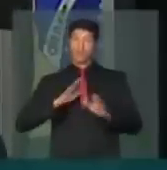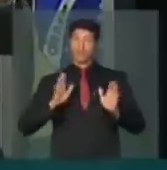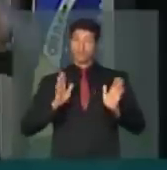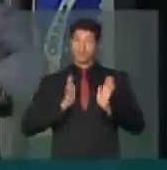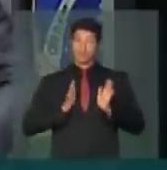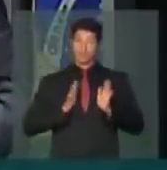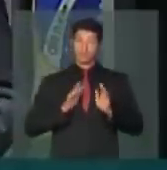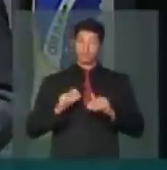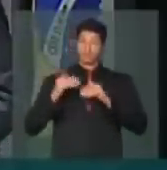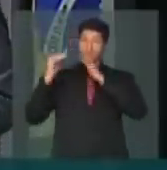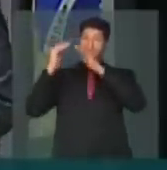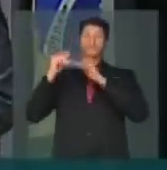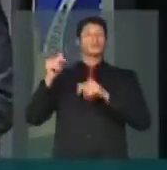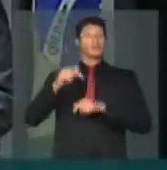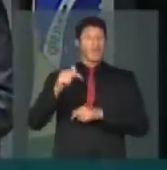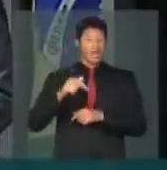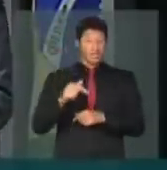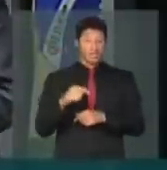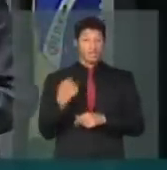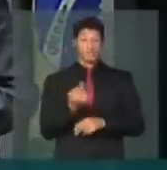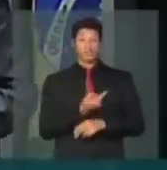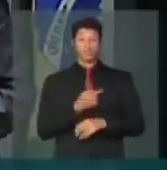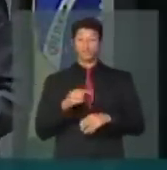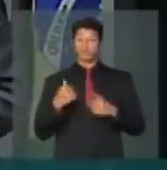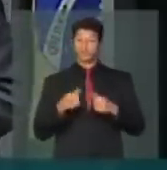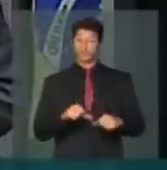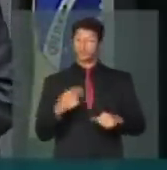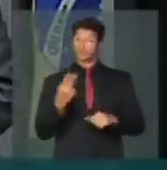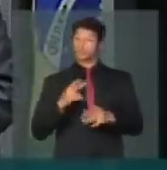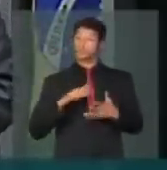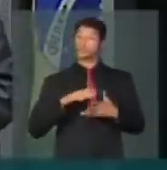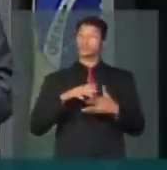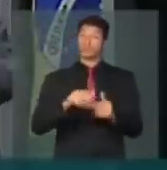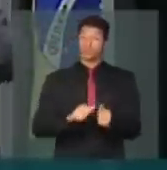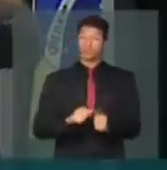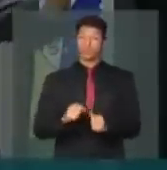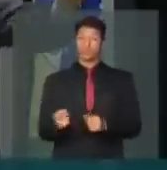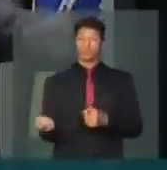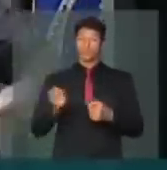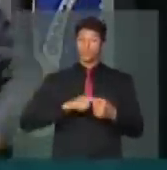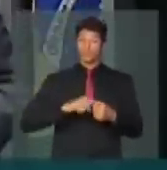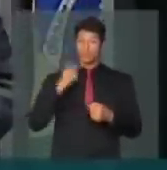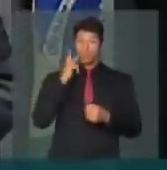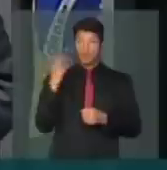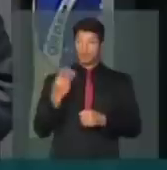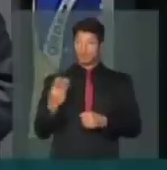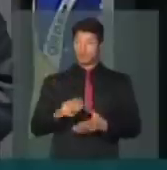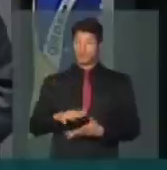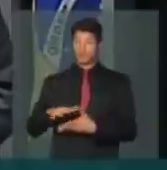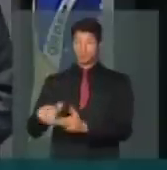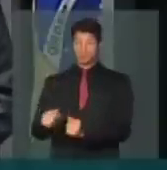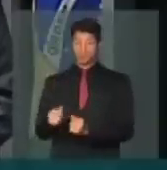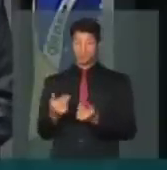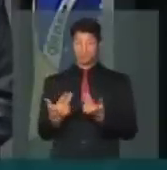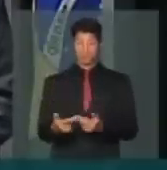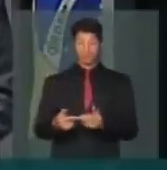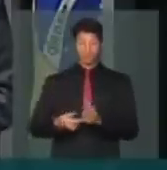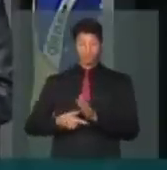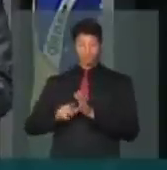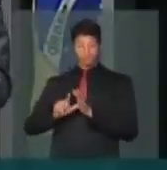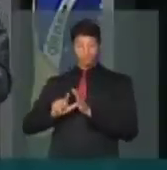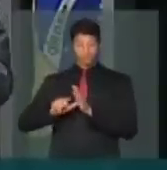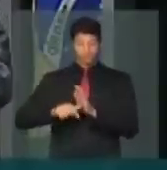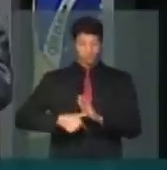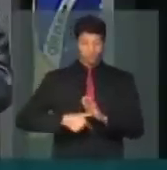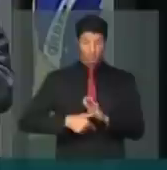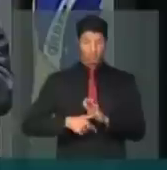e próspero. E aqui, nós estávamos no segundo mundo, voltamos para o terceiro mundo com o retrocesso.